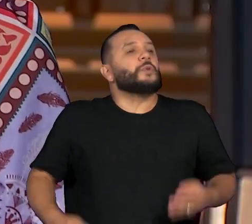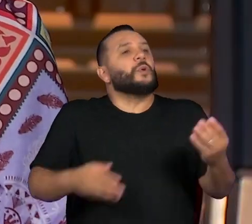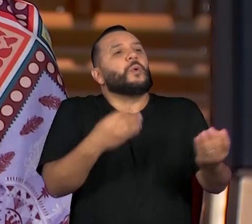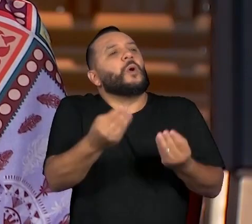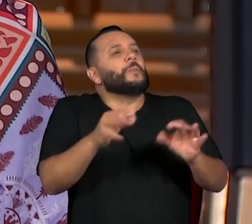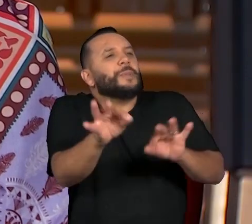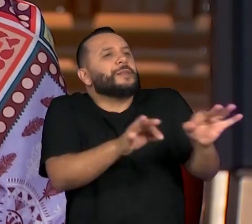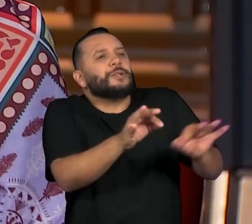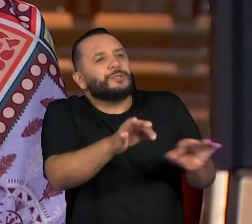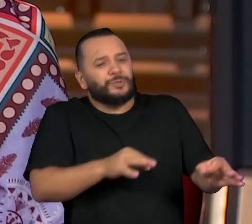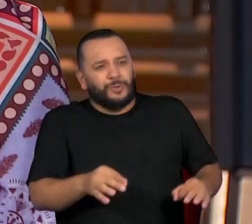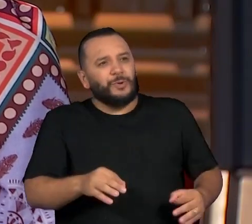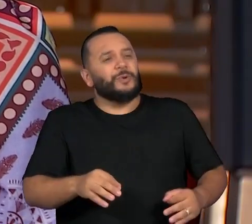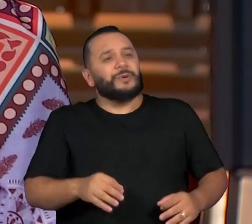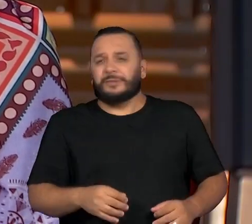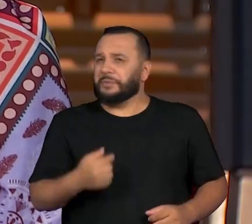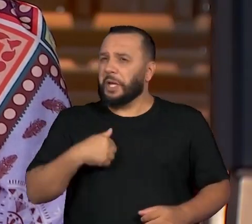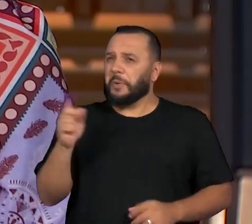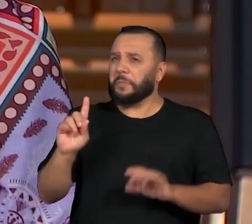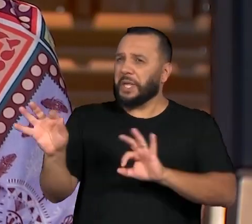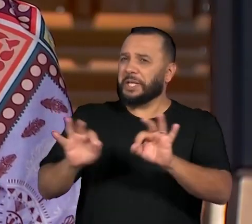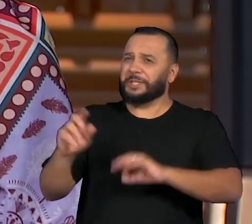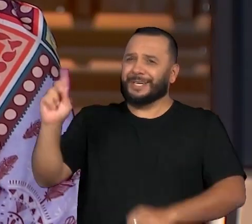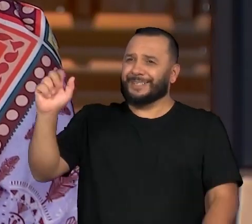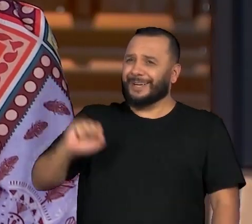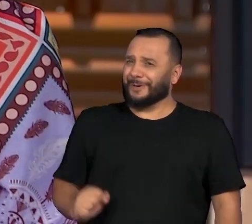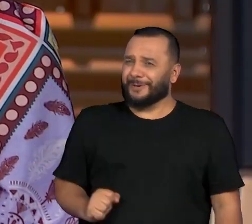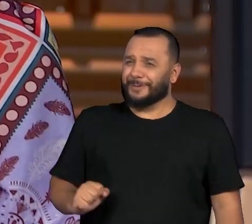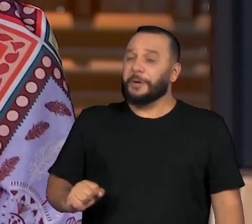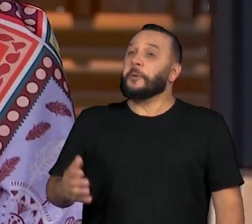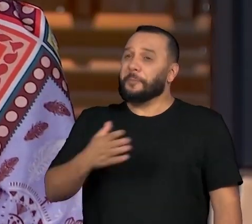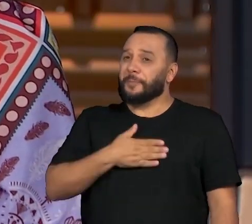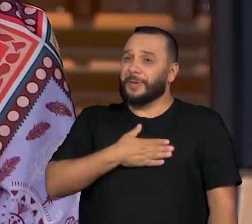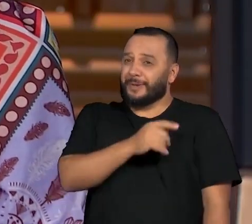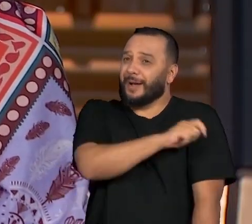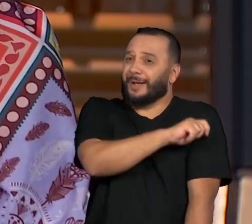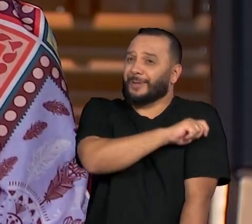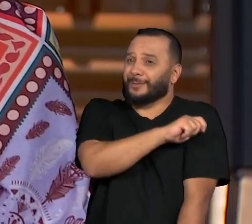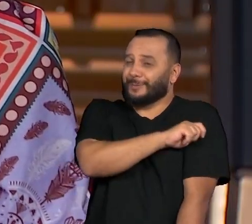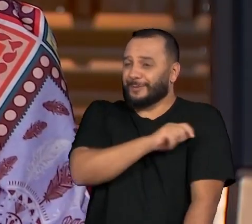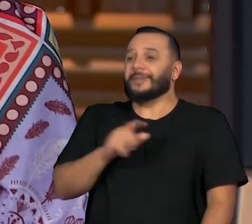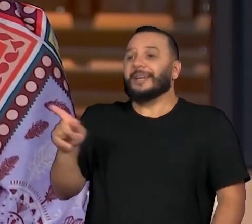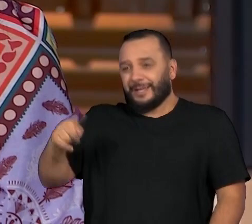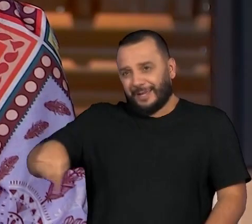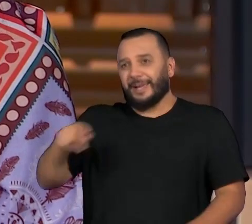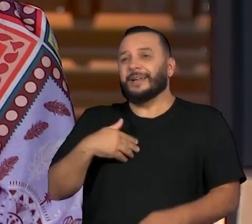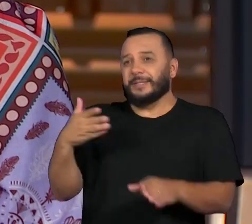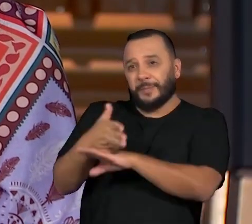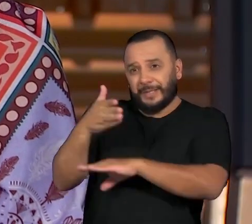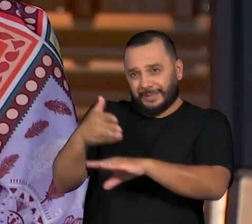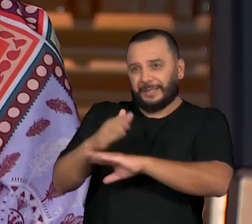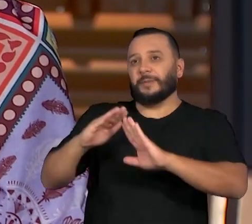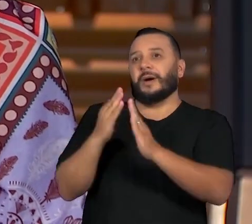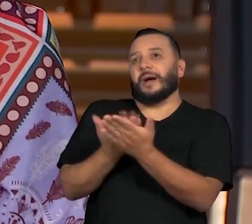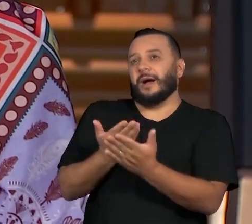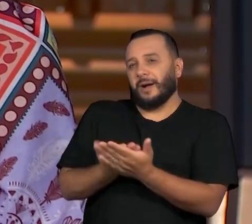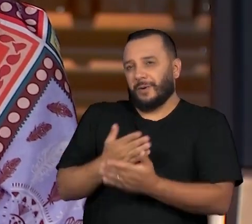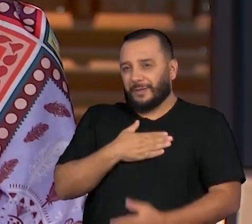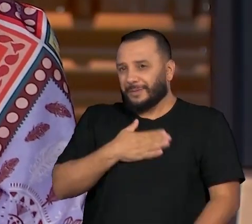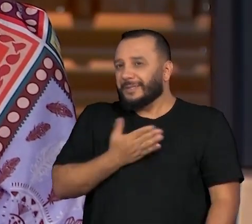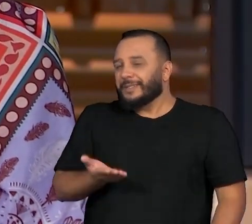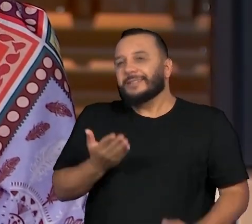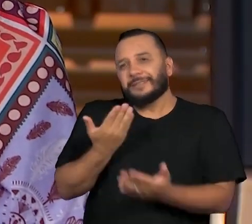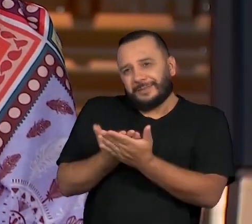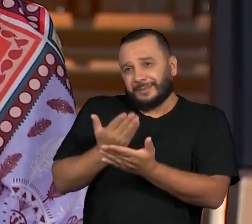essa aula? Não, então, não foi planejada. Assim. Não? Não. Os meus alunos, eles participam ativamente das minhas aulas. Não é minha aula, é